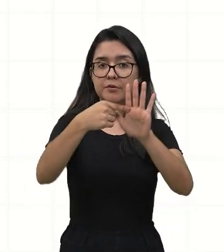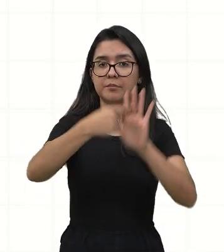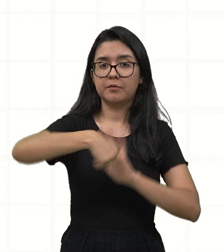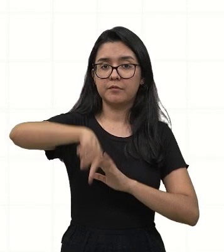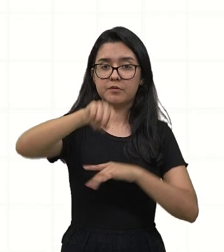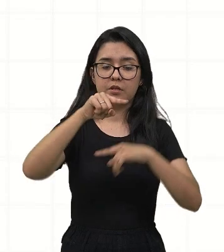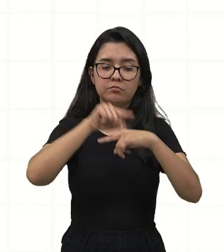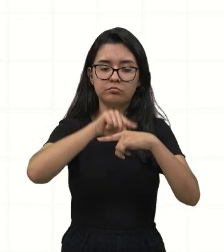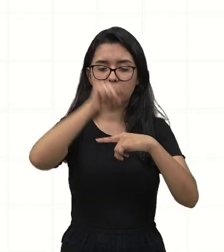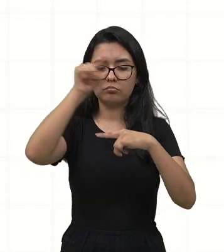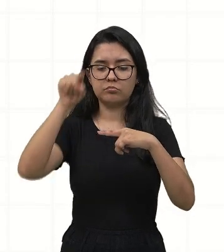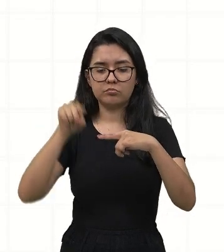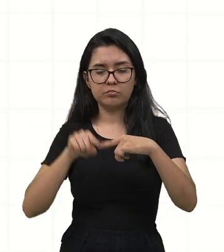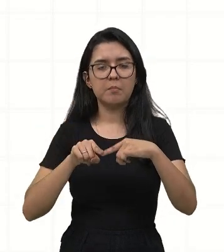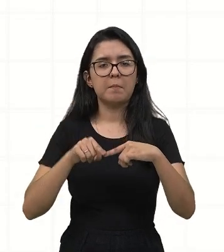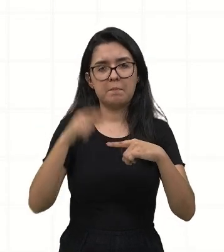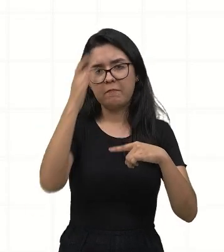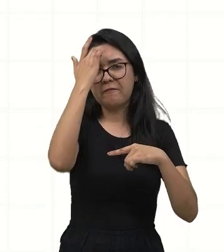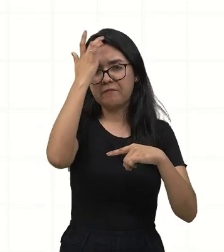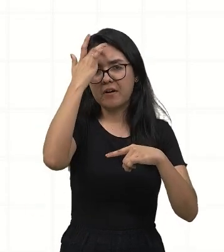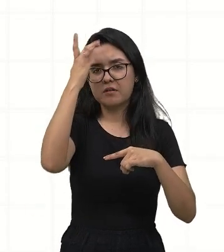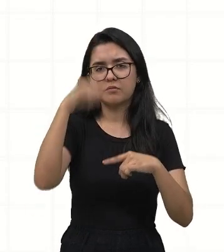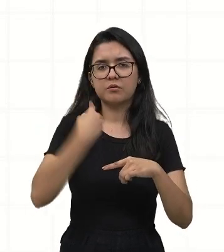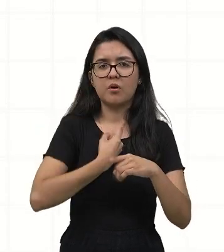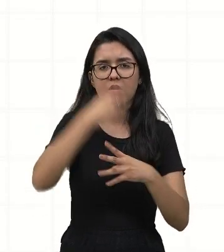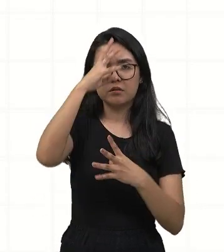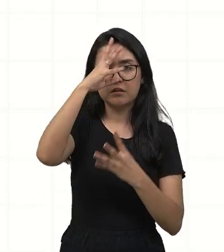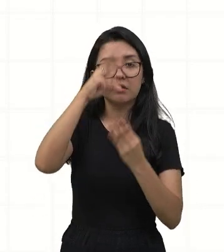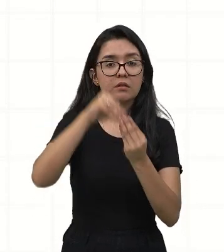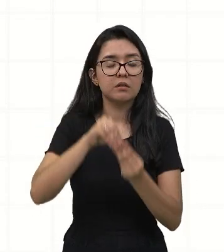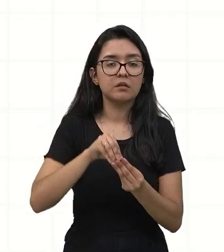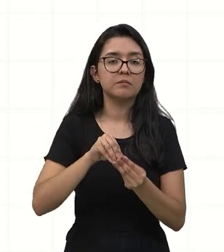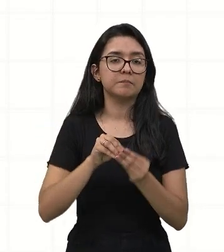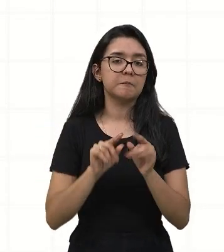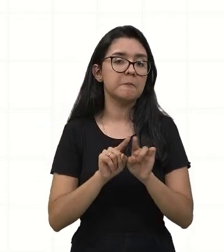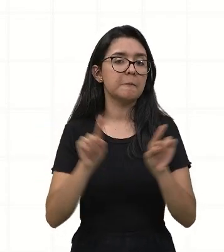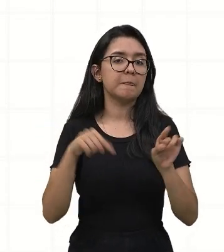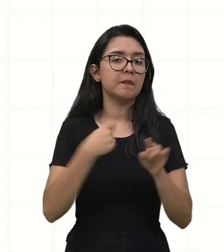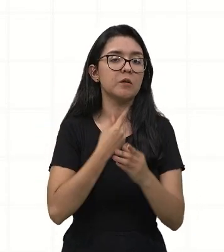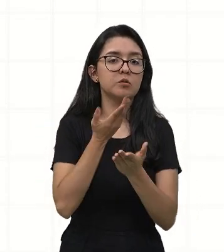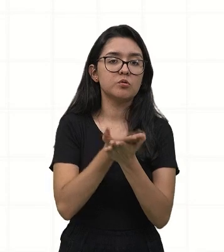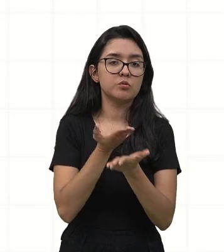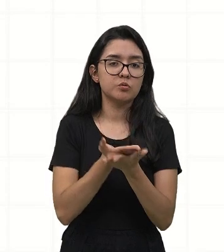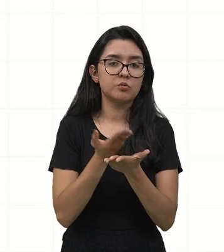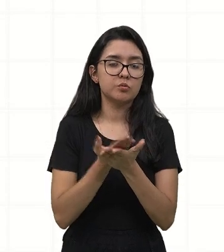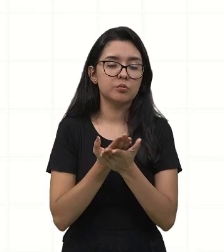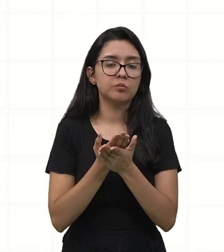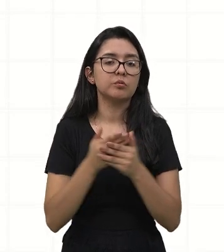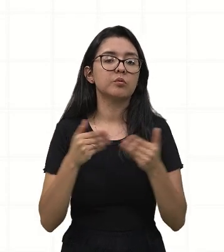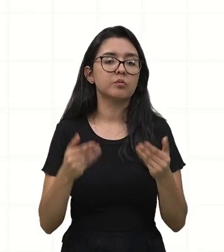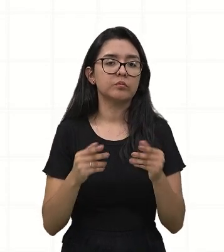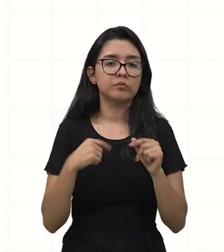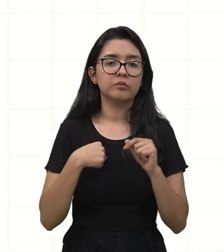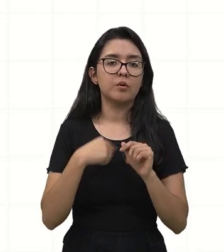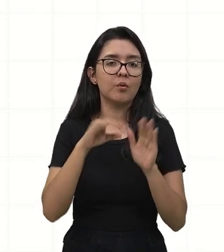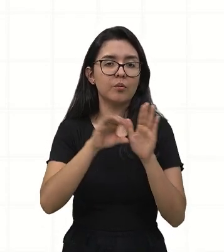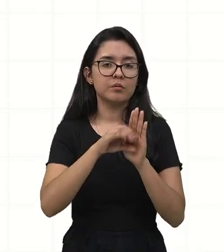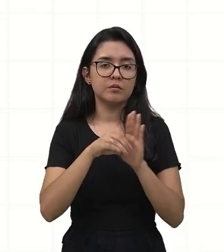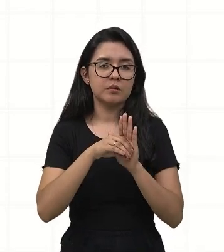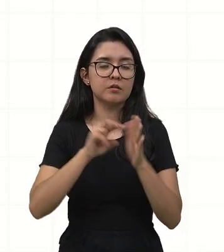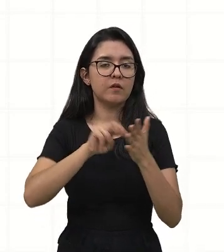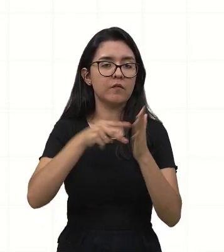é de mais fácil compreensão, tá bom? Uma vez que, claro, estamos tratando ainda das noções sobre ângulos,